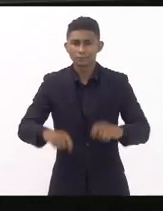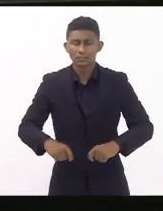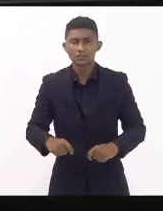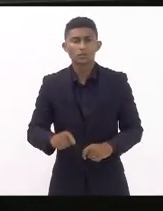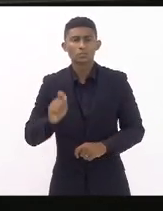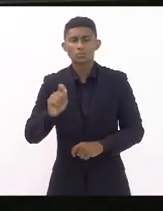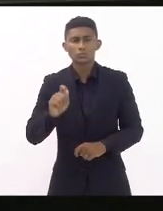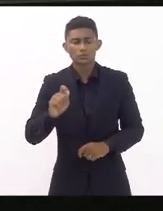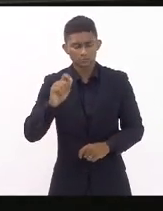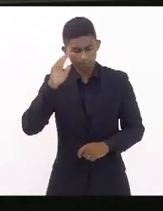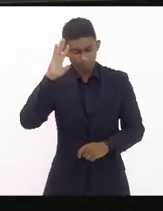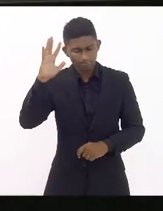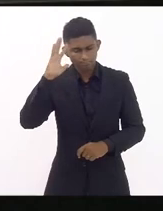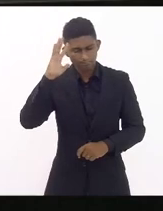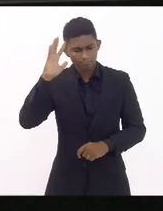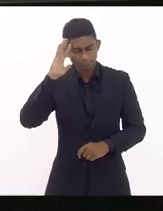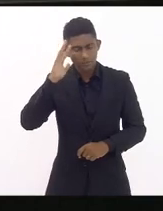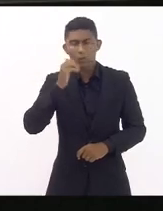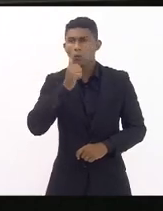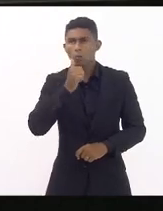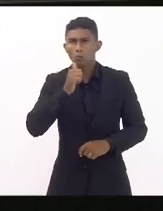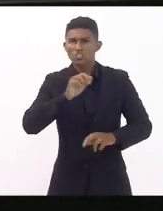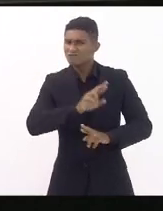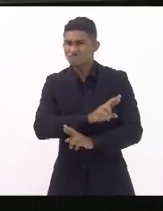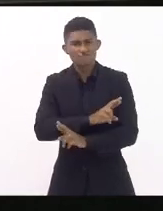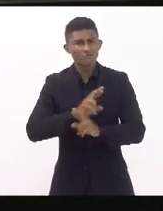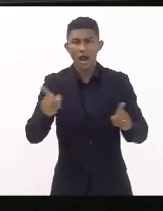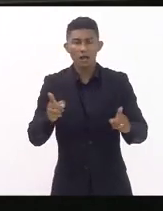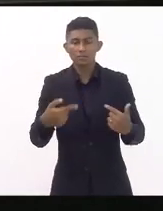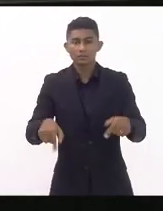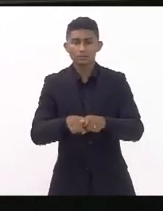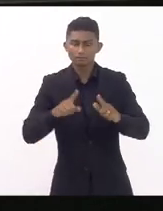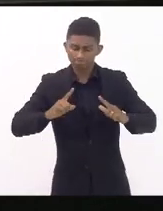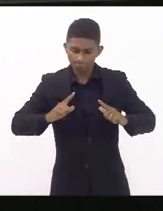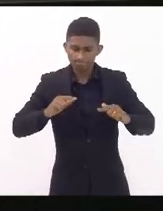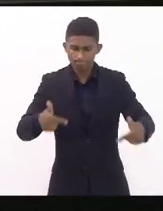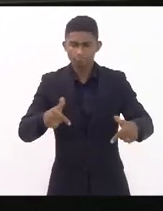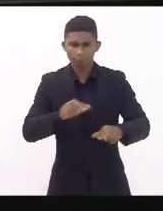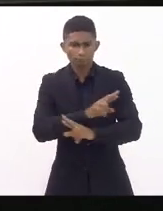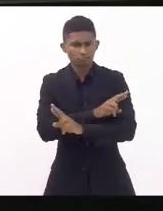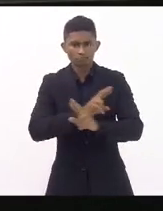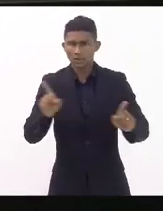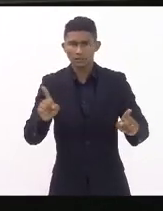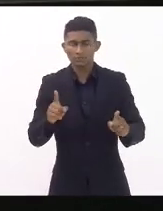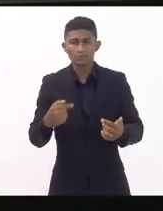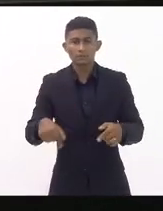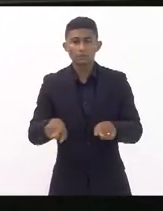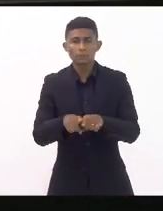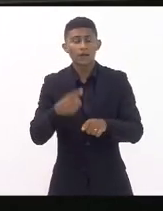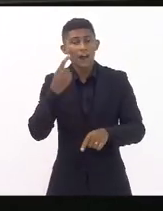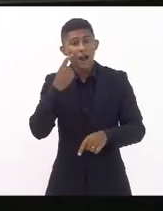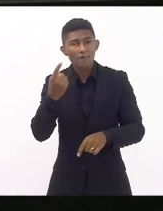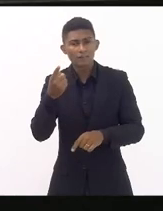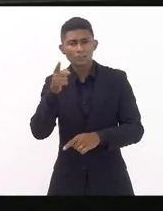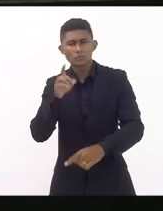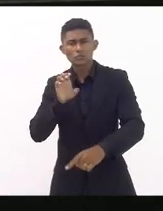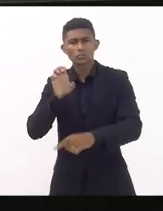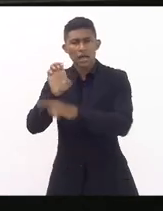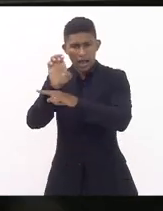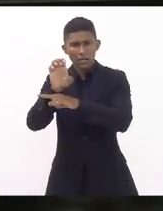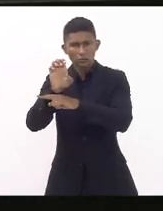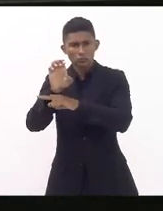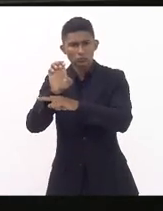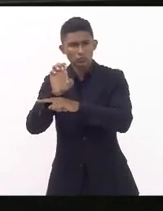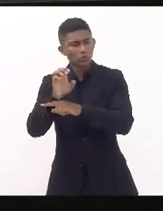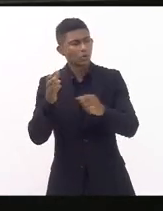pensar de forma diferente, de agir de forma diferente, de ver o braço do Estado cuidando ao invés